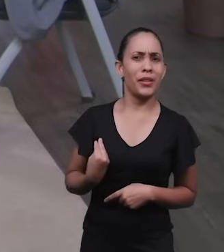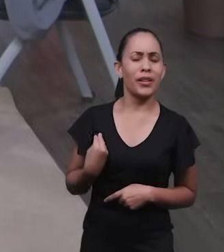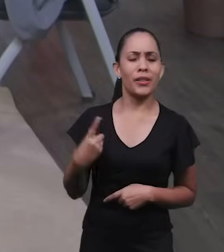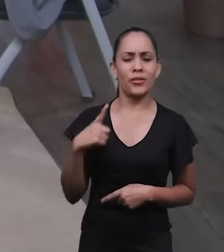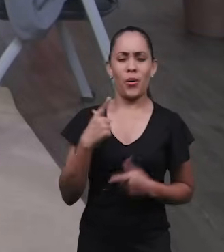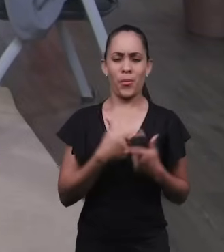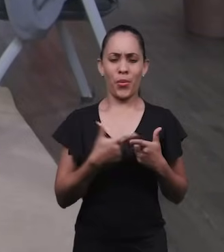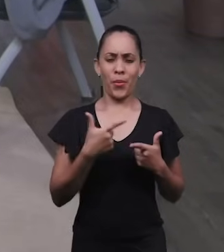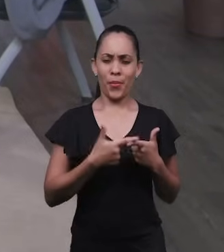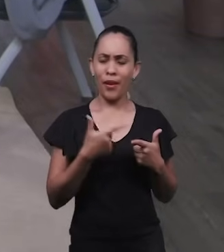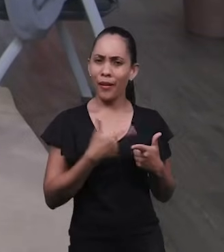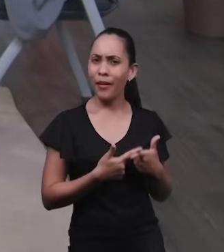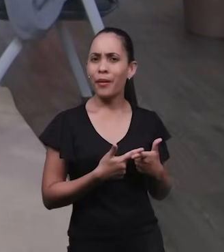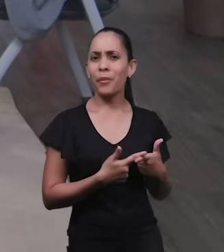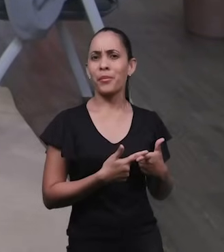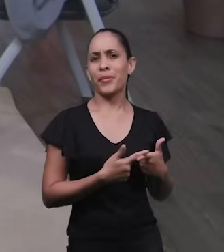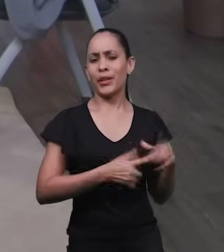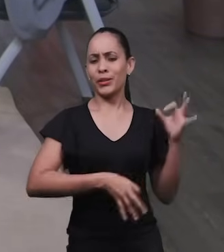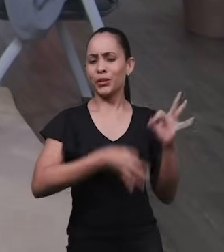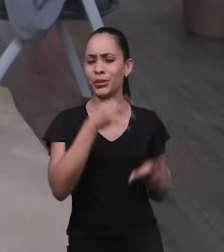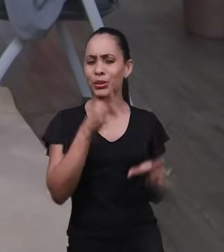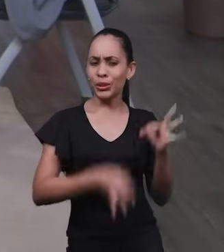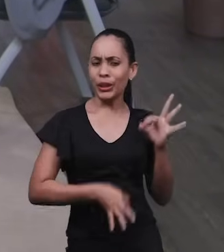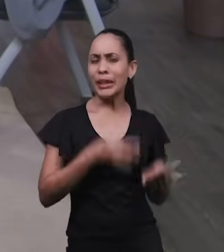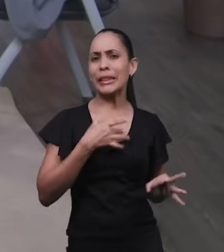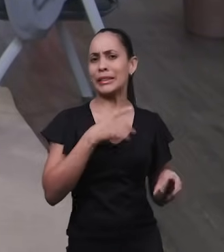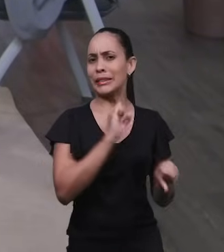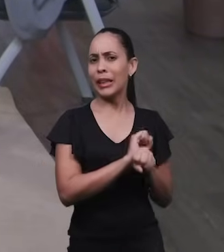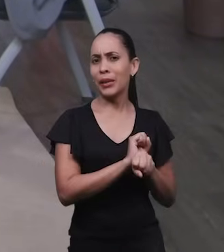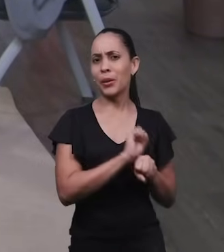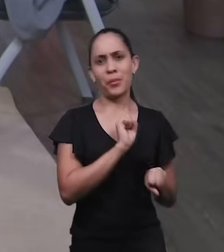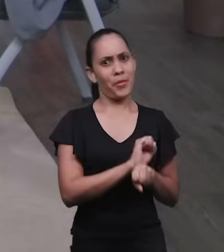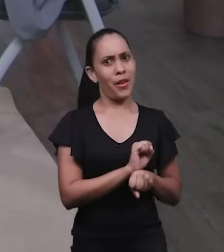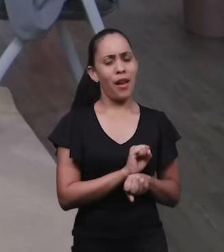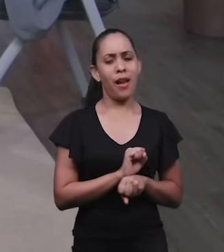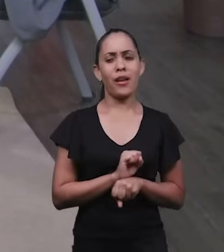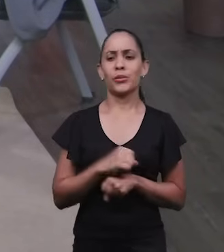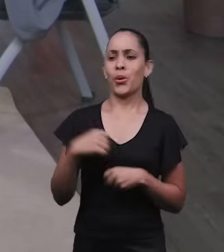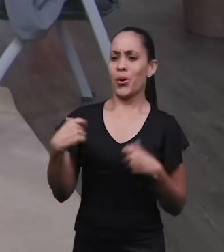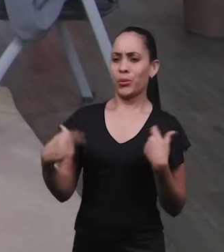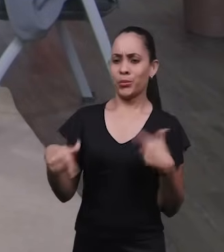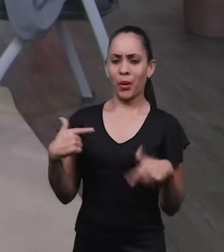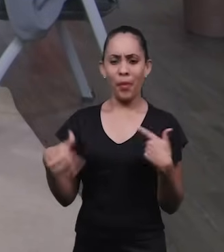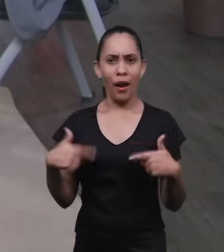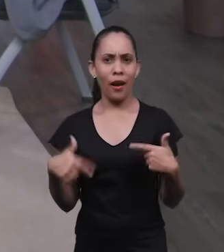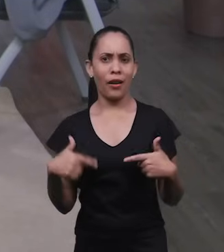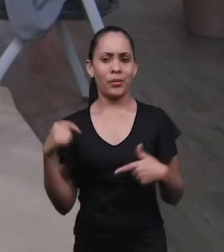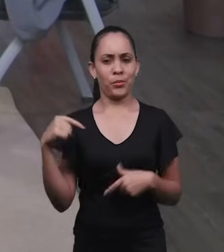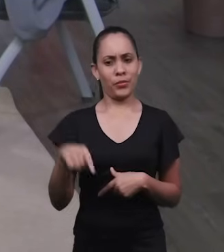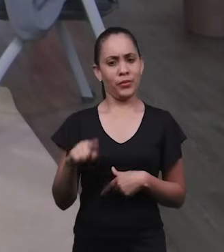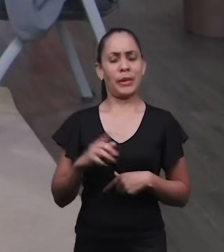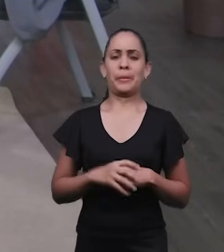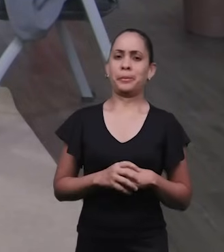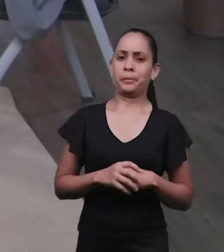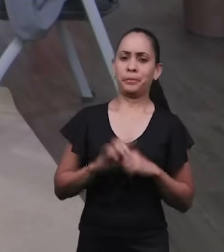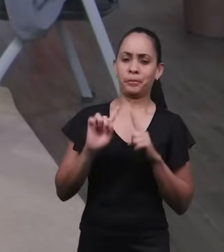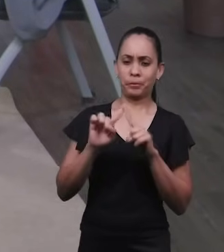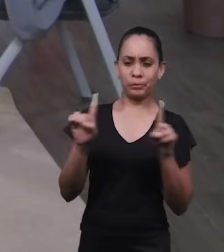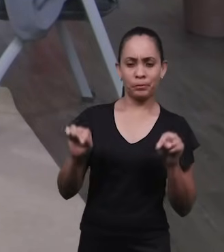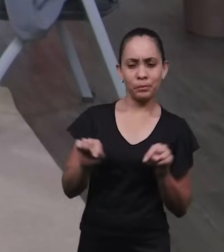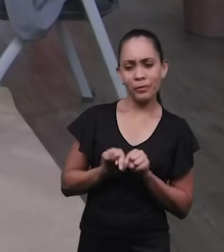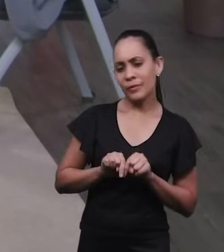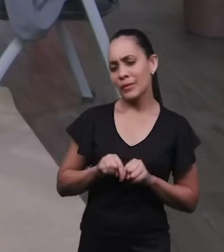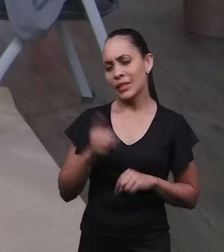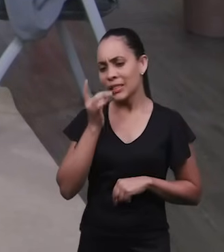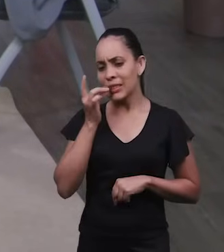Tinha causas na justiça que não saía, estava emperrado. O negócio dele lá em São